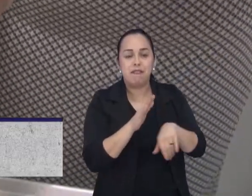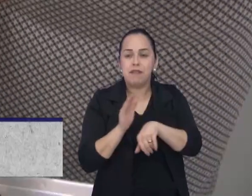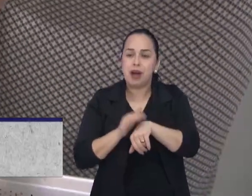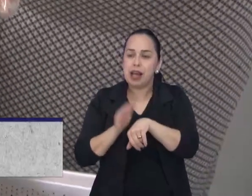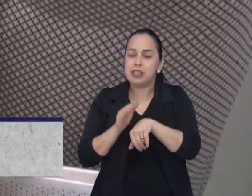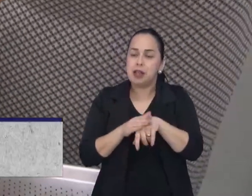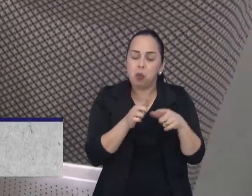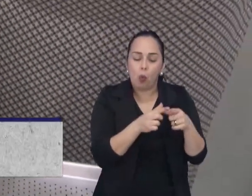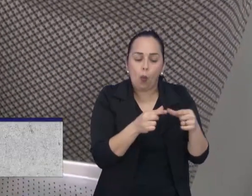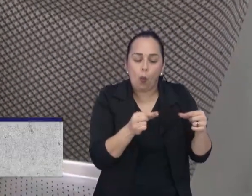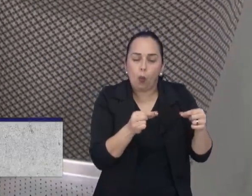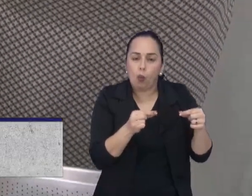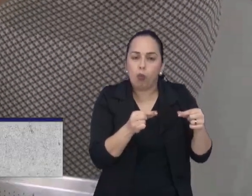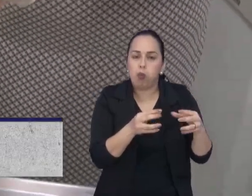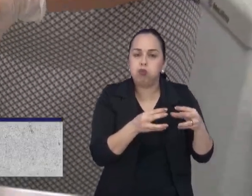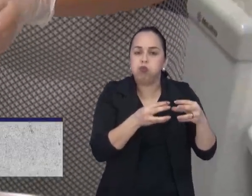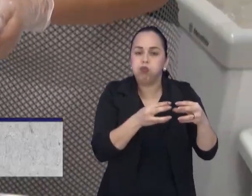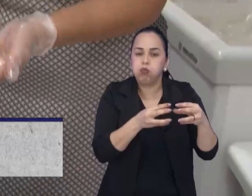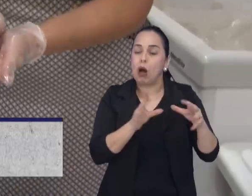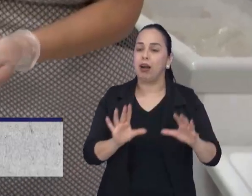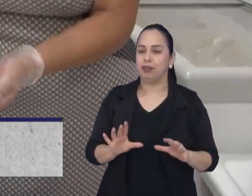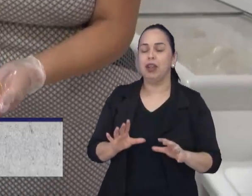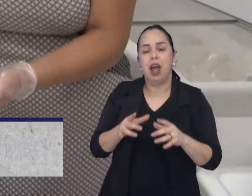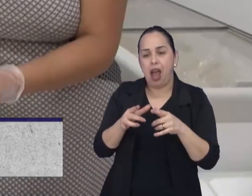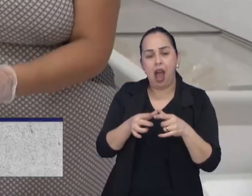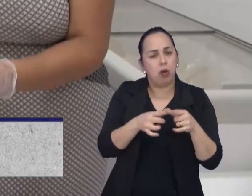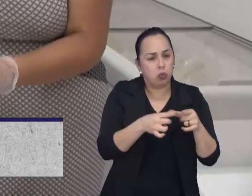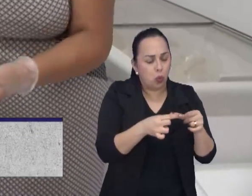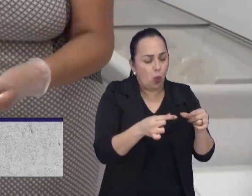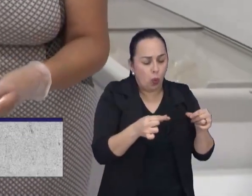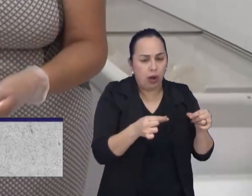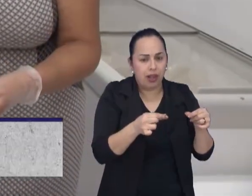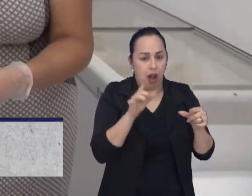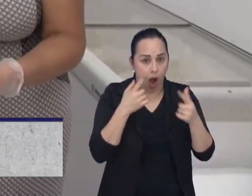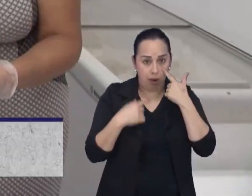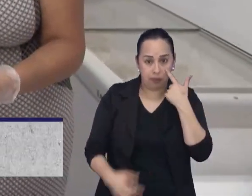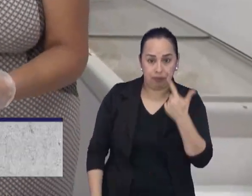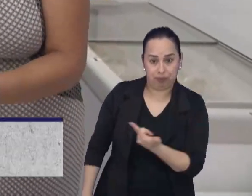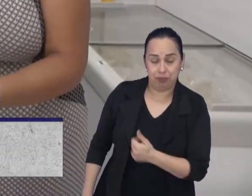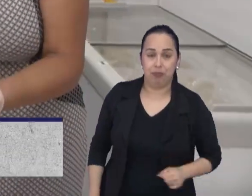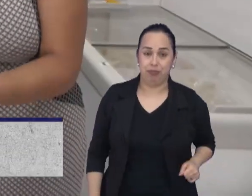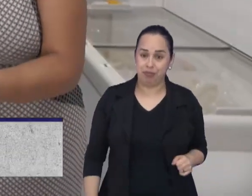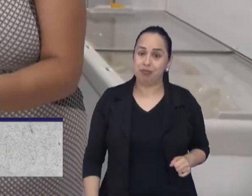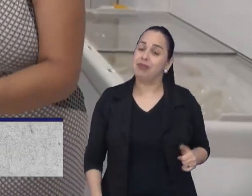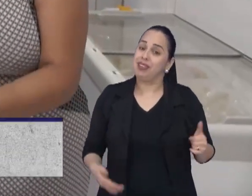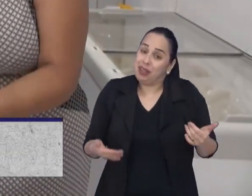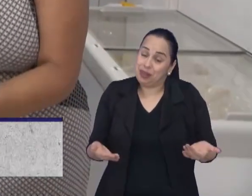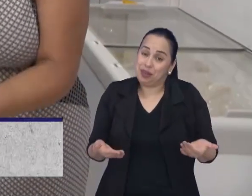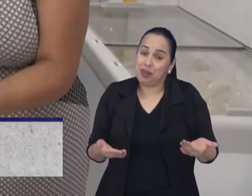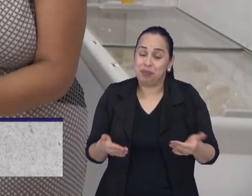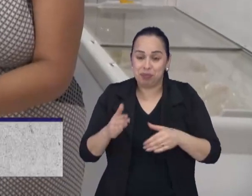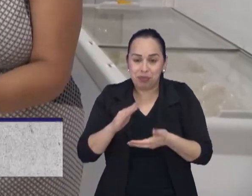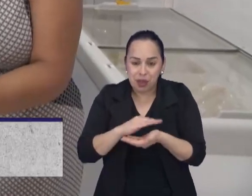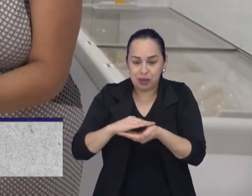assim ou mais redondinho, Camila? Como Ele é assim? fica com um biquinho assim, biquinho. não tão grande, mas é assim mais ou menos. Tá. Então é assim,